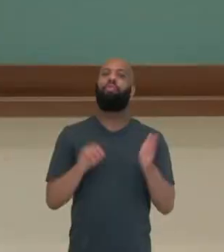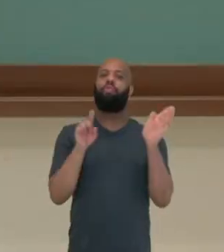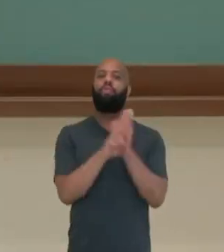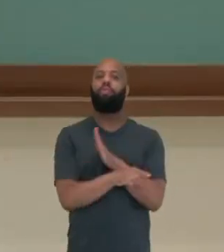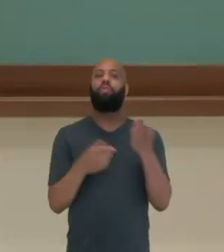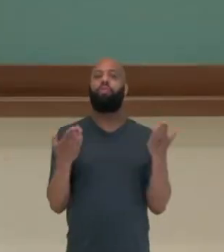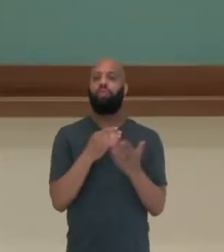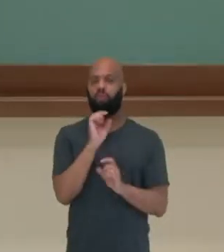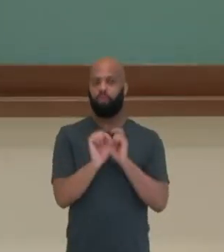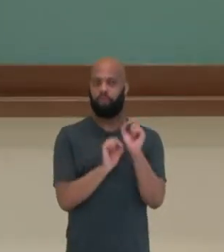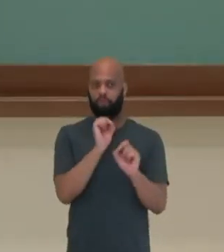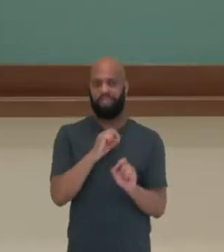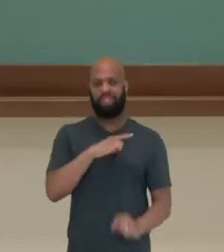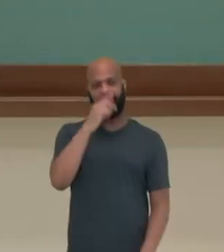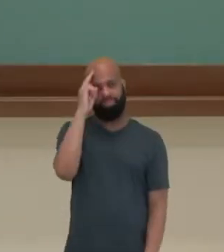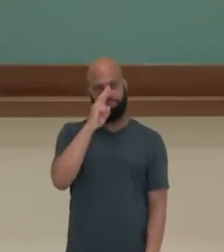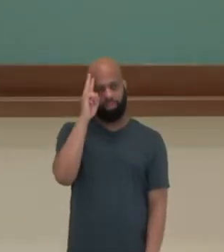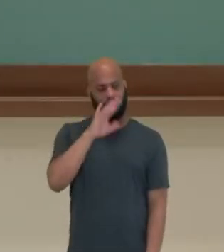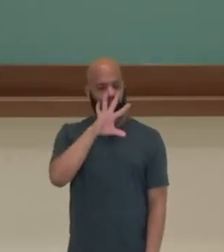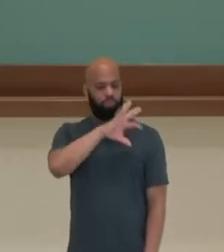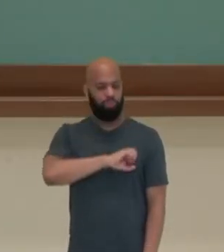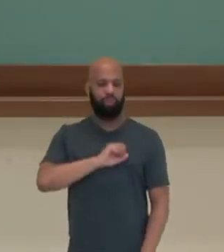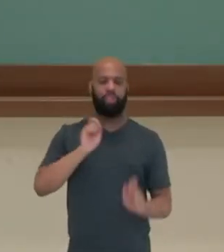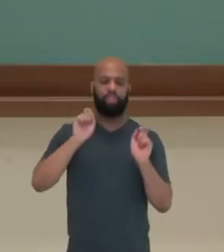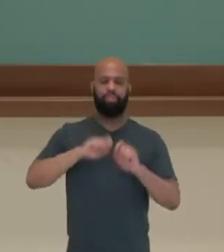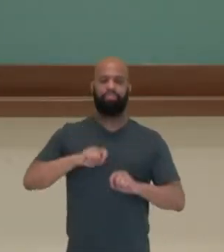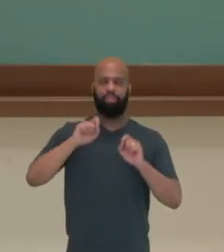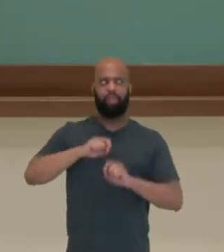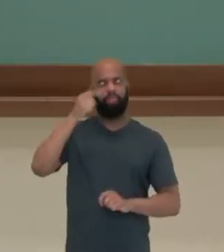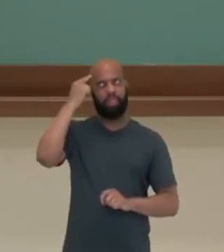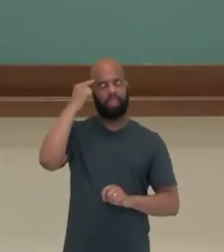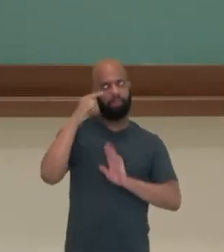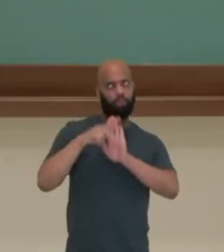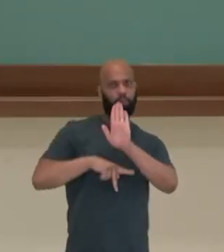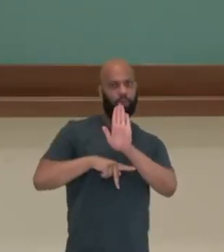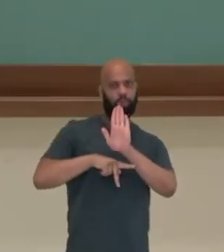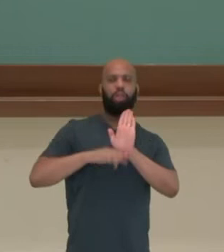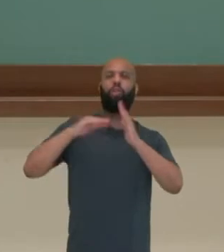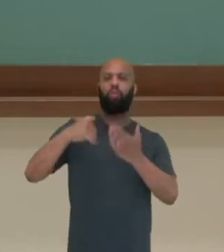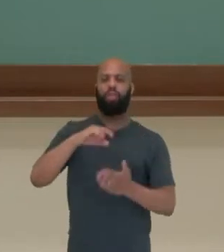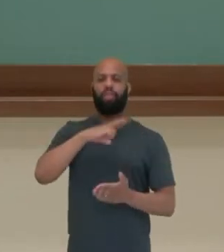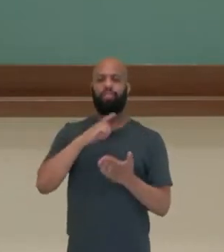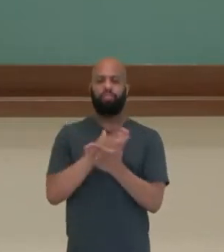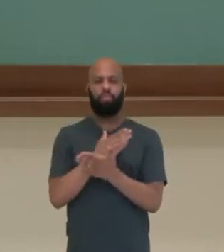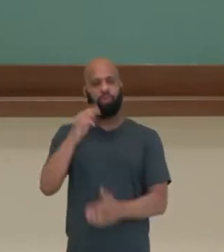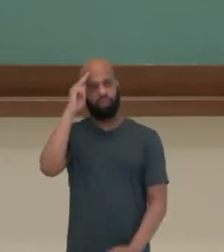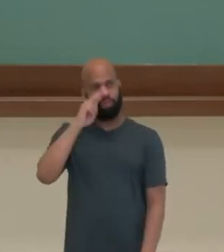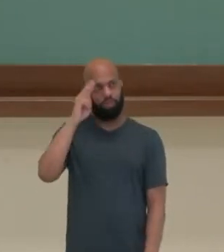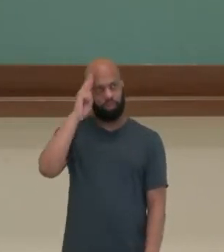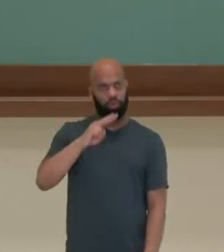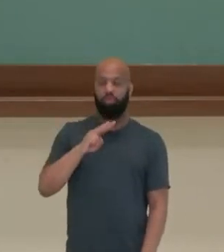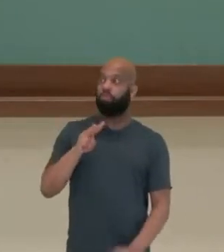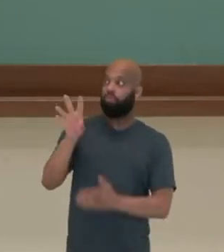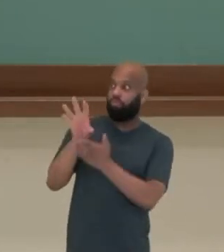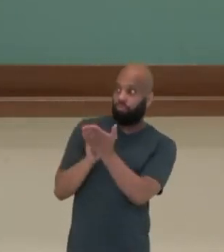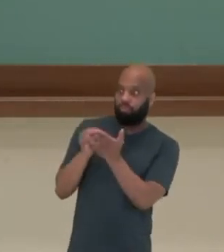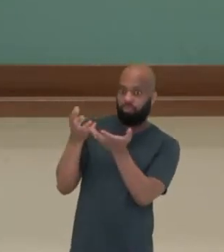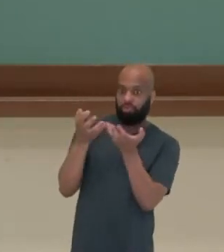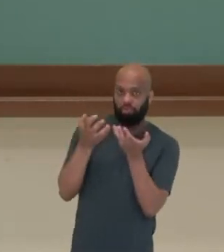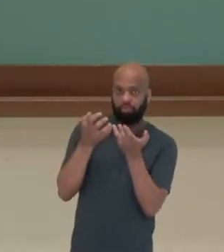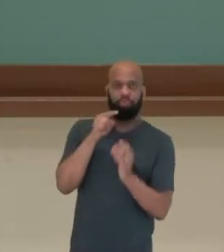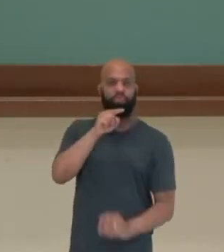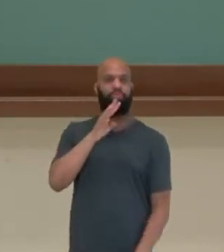é, que história de amor pode inspirar um projeto? Será que existem histórias inspiradoras? Você